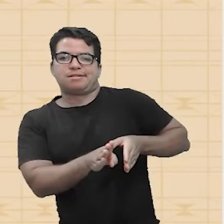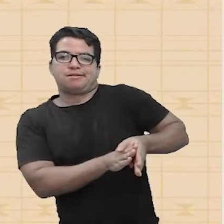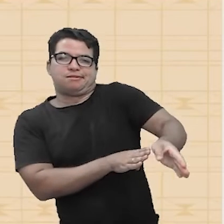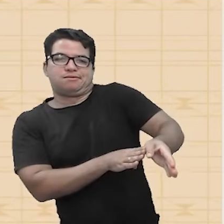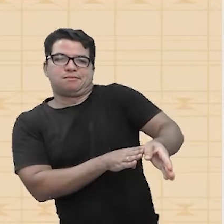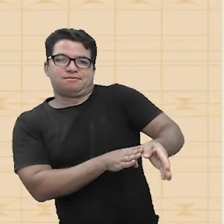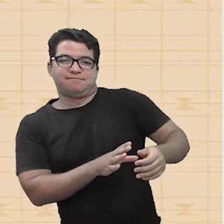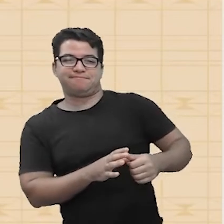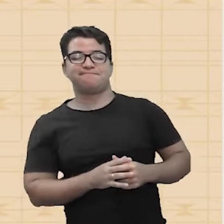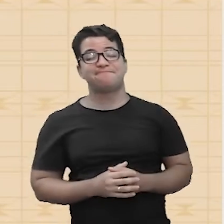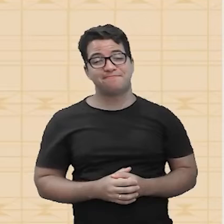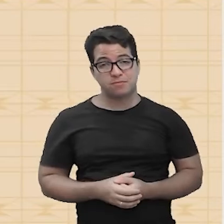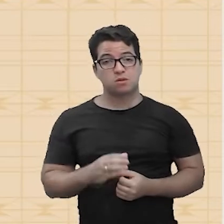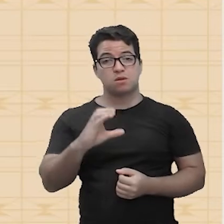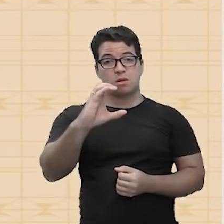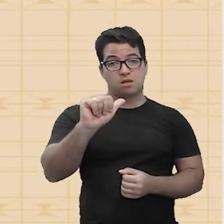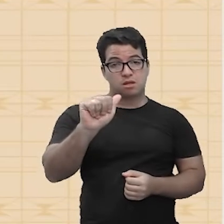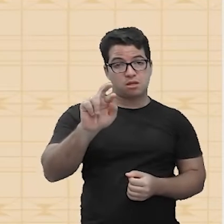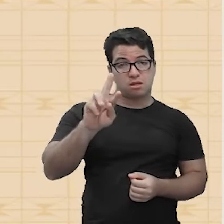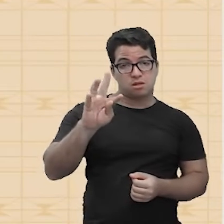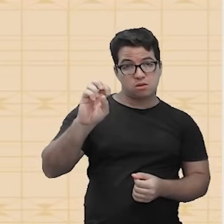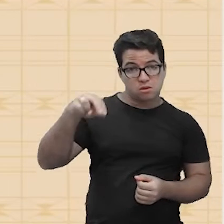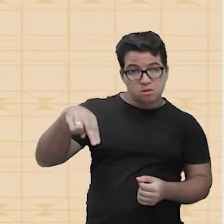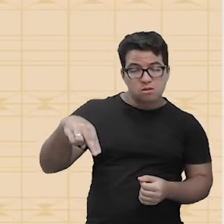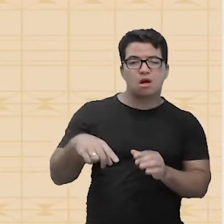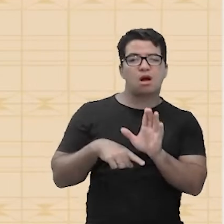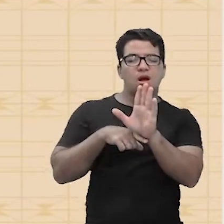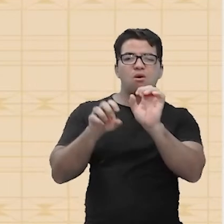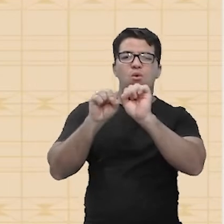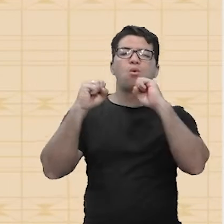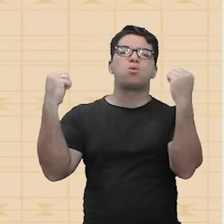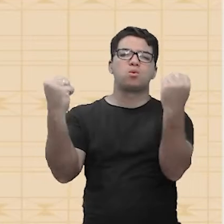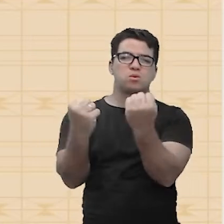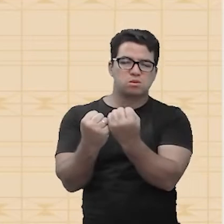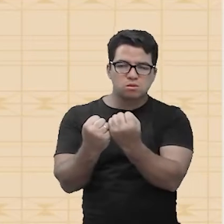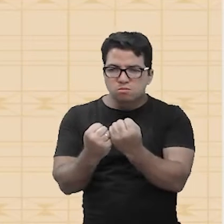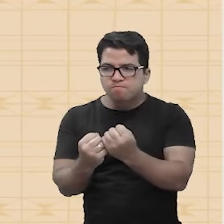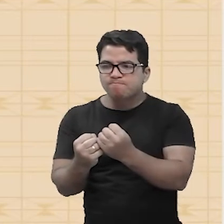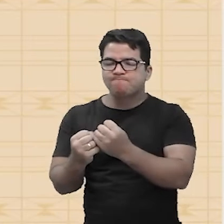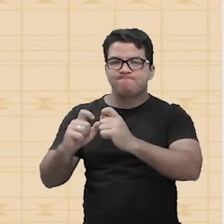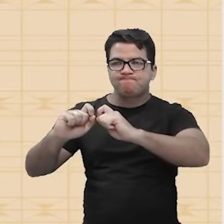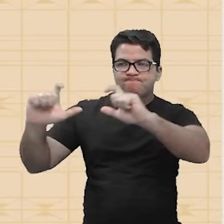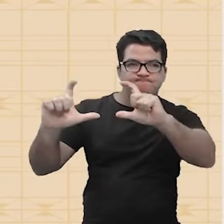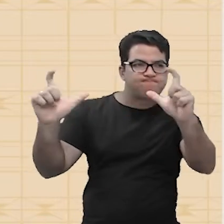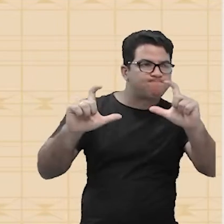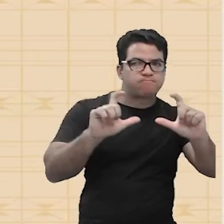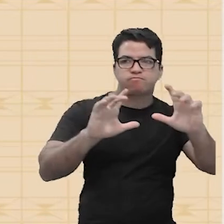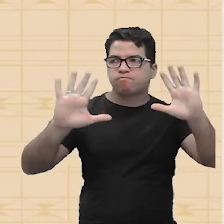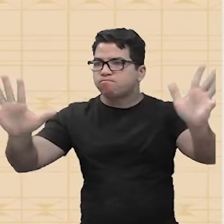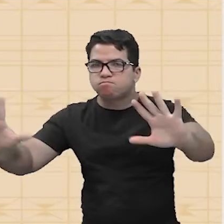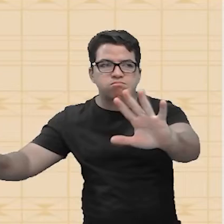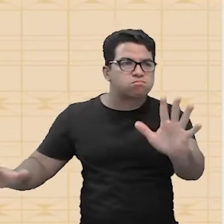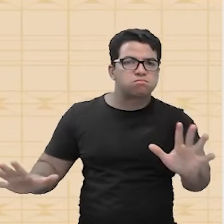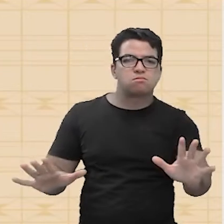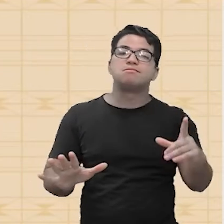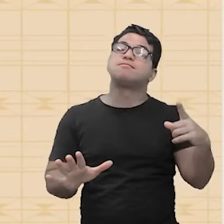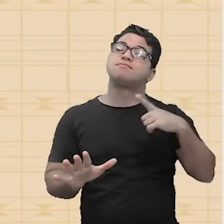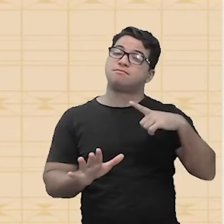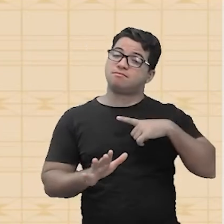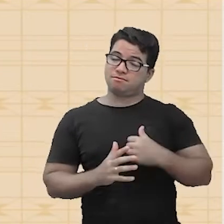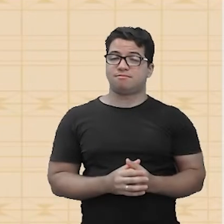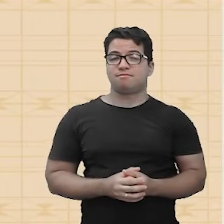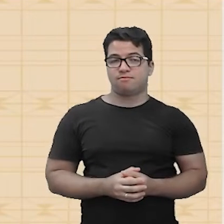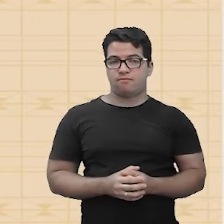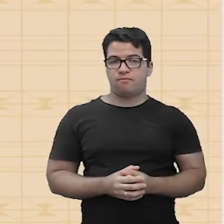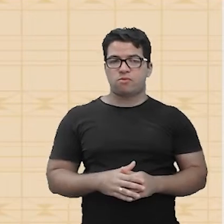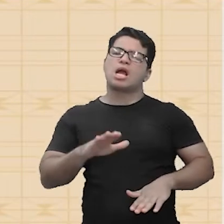também essa função social de conscientização. Então, quando eu vejo um cartoon, ele quer criticar, satirizar